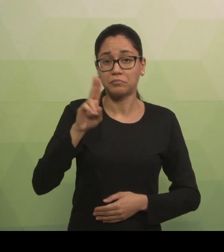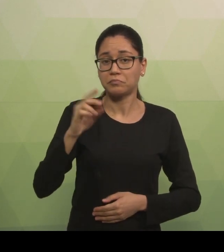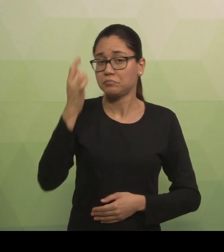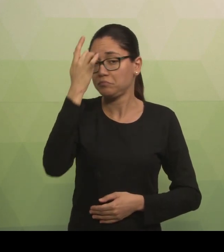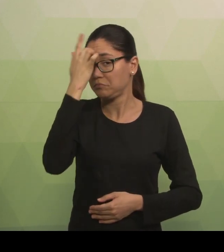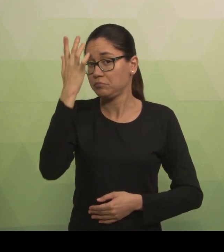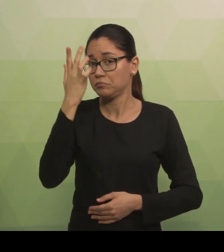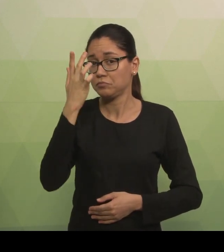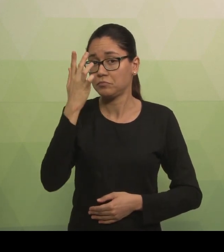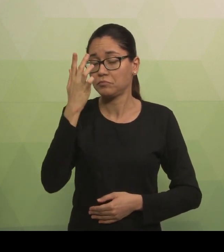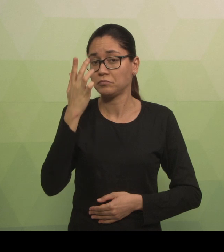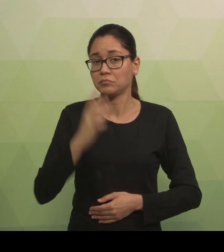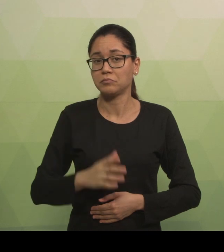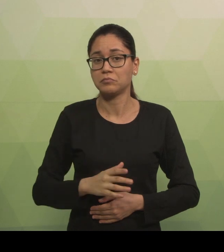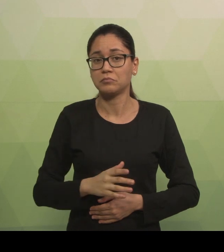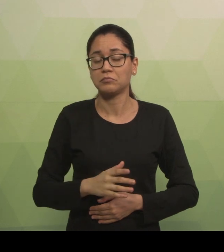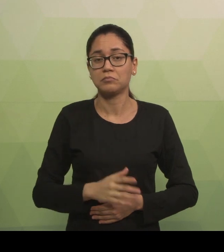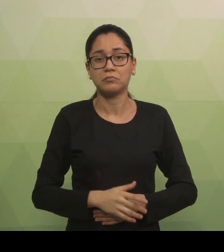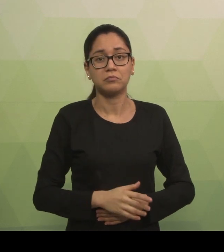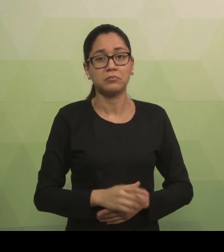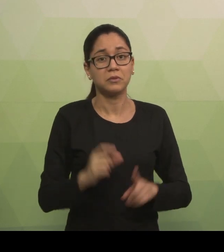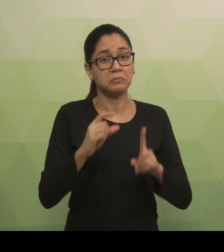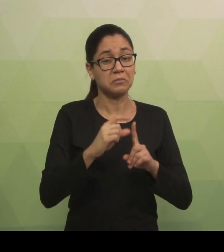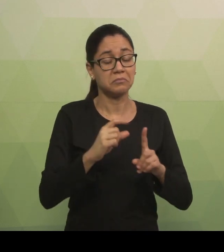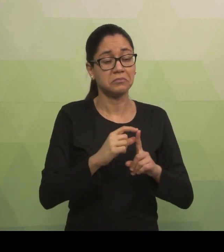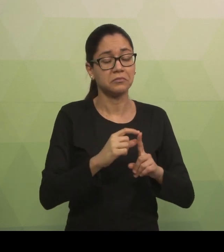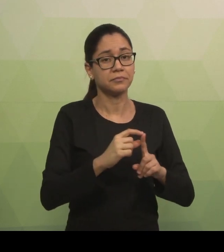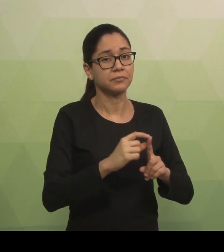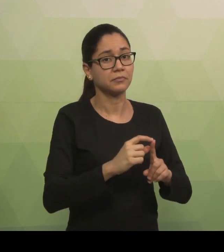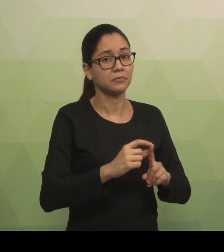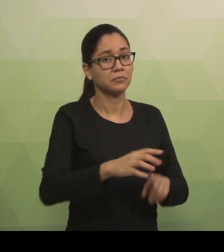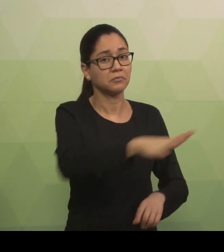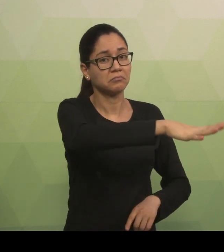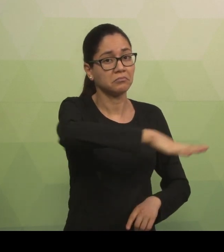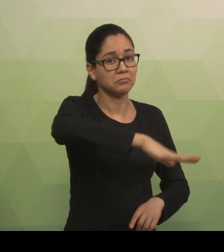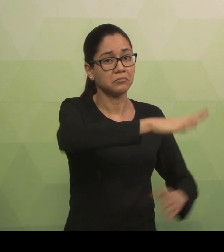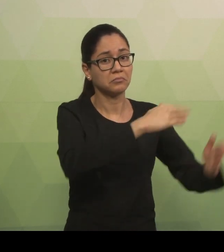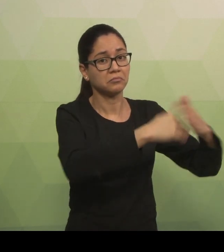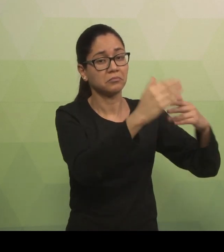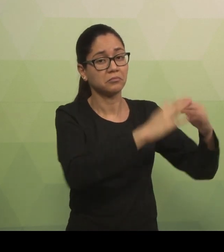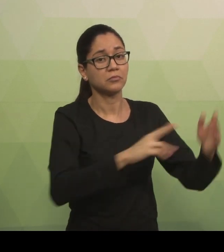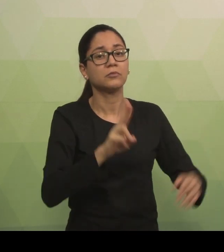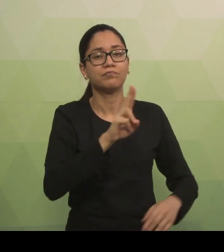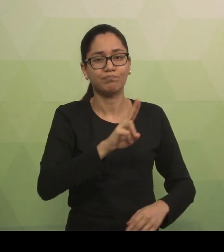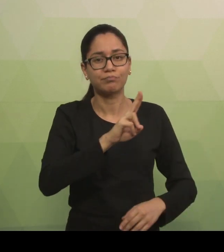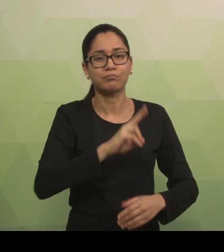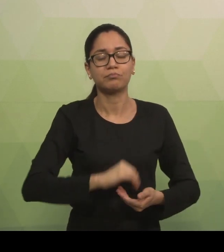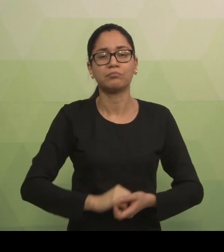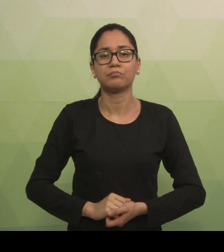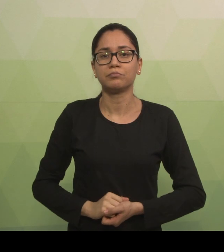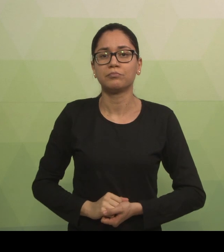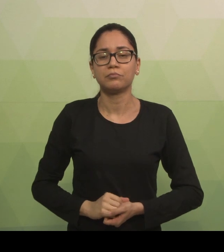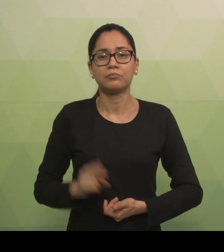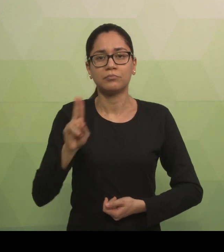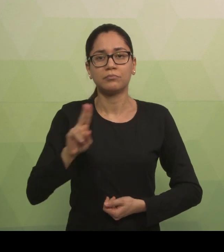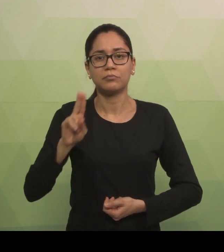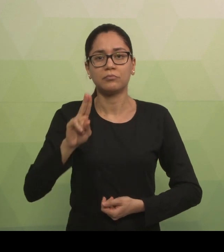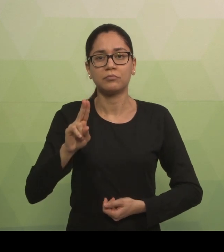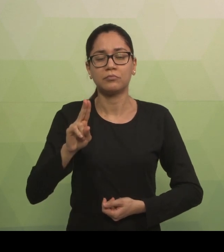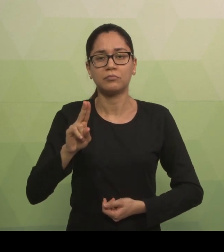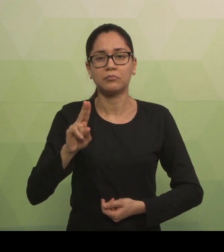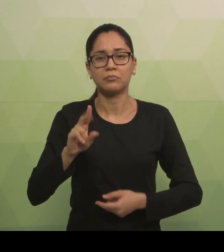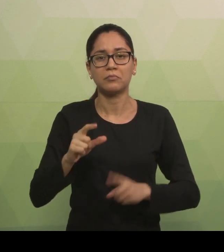Usabilidade é uma palavra que tem feito cada vez mais parte do vocabulário dos projetistas de sistemas de software. A usabilidade